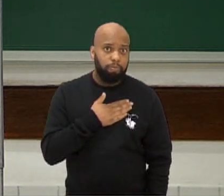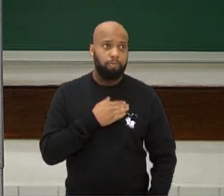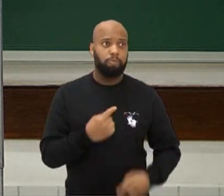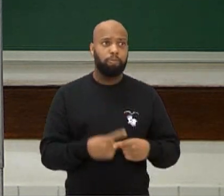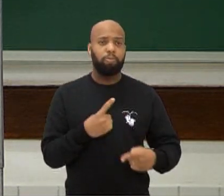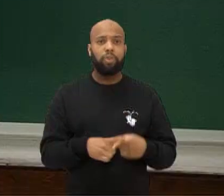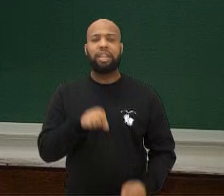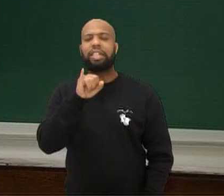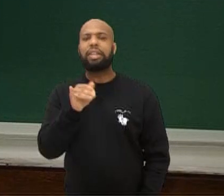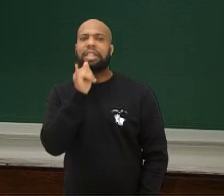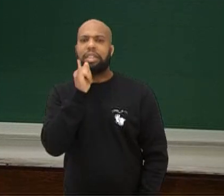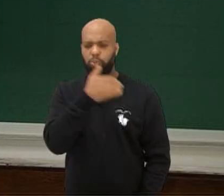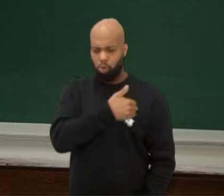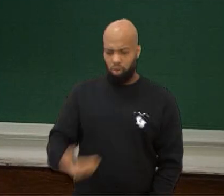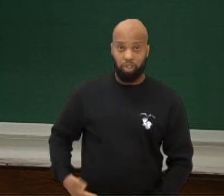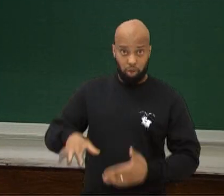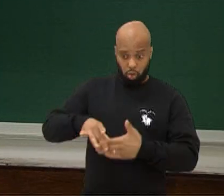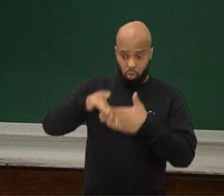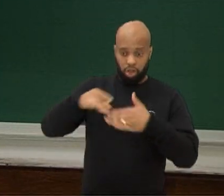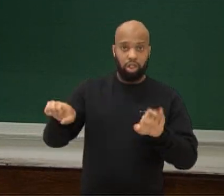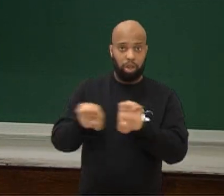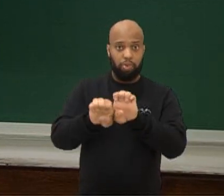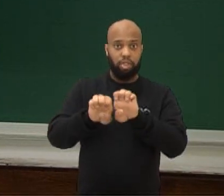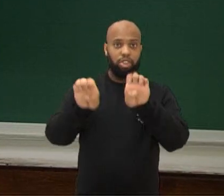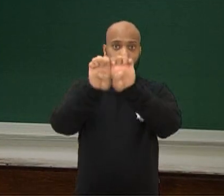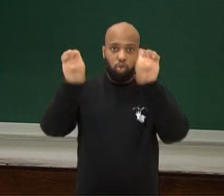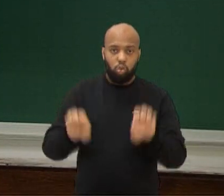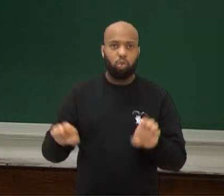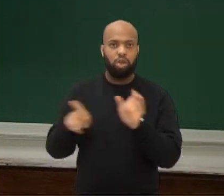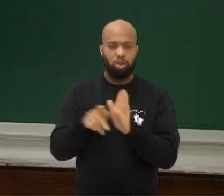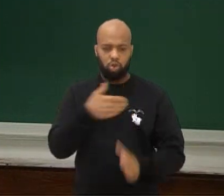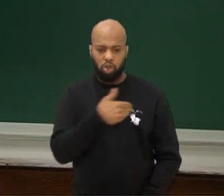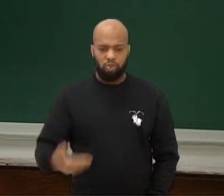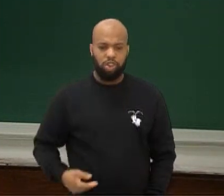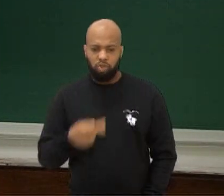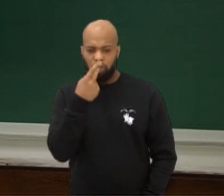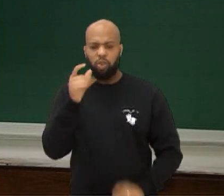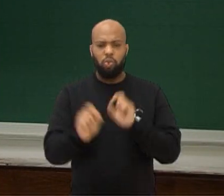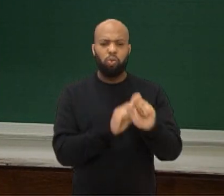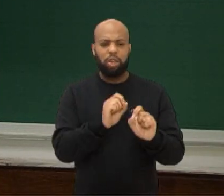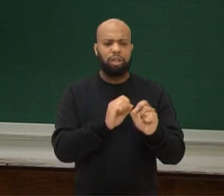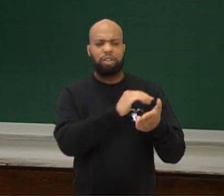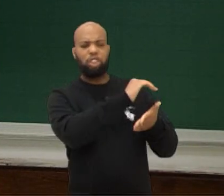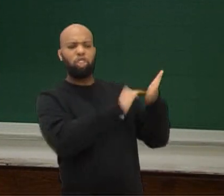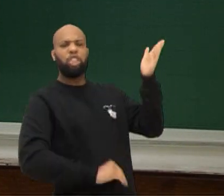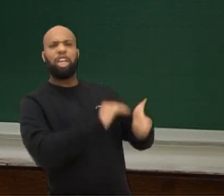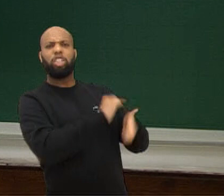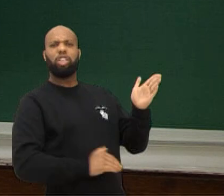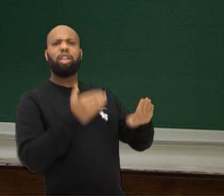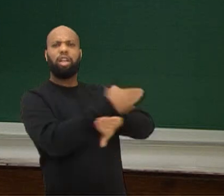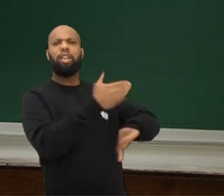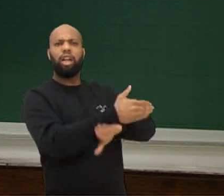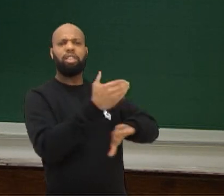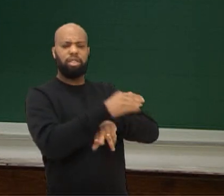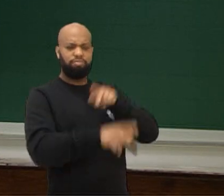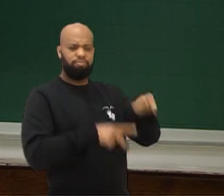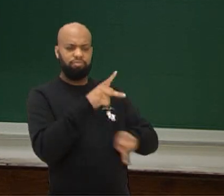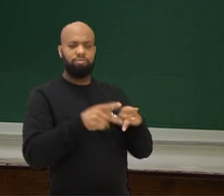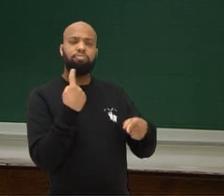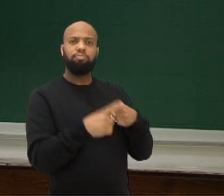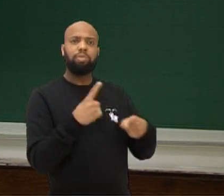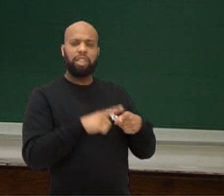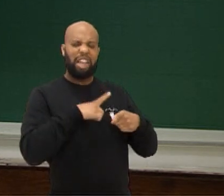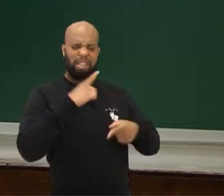Quando o governante ou até a estrutura de governo simplesmente esmaga a participação da população, porque ela